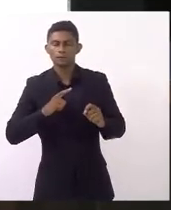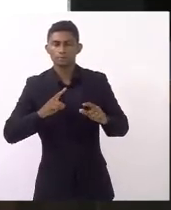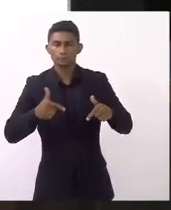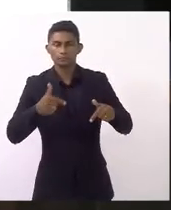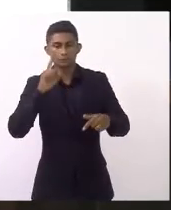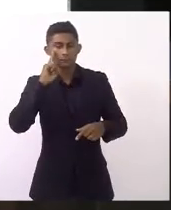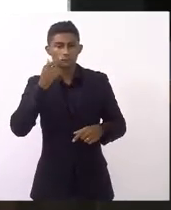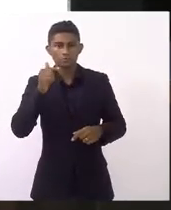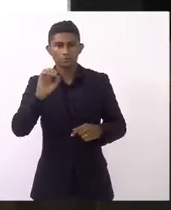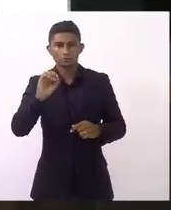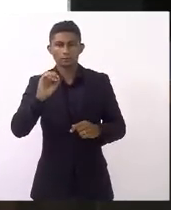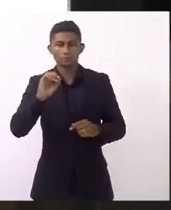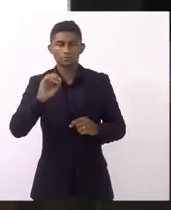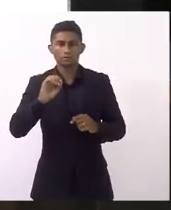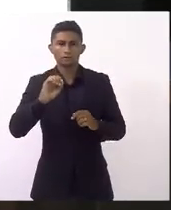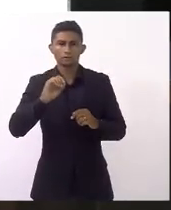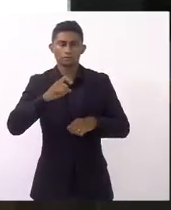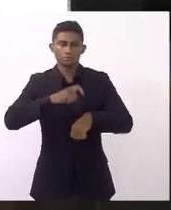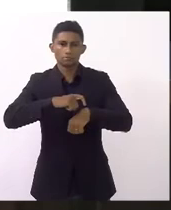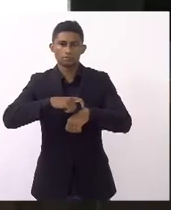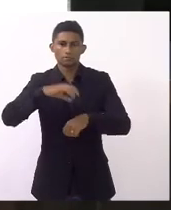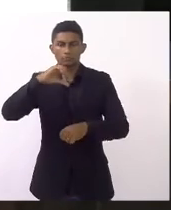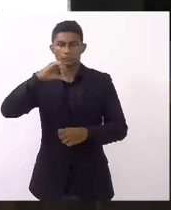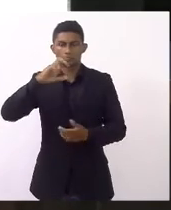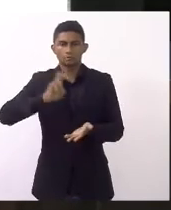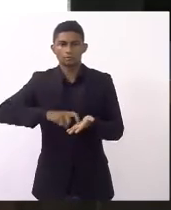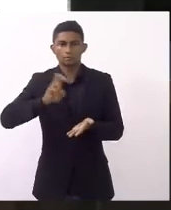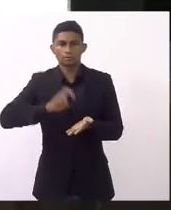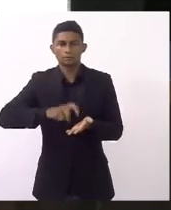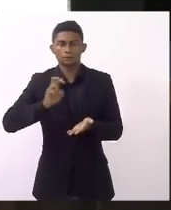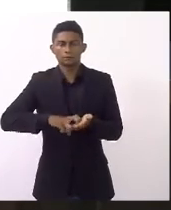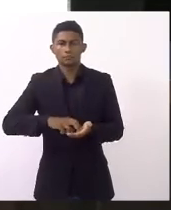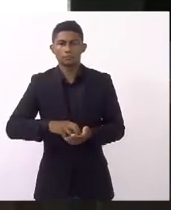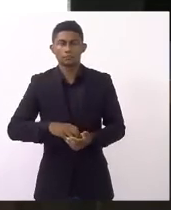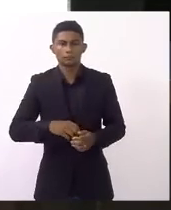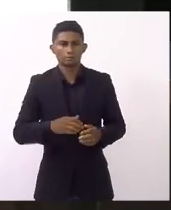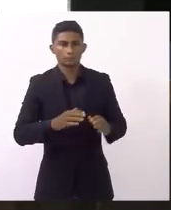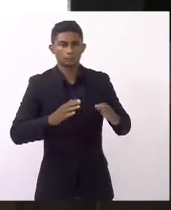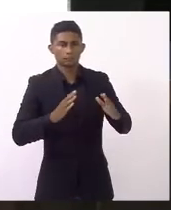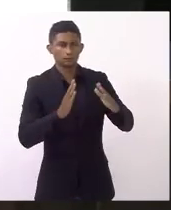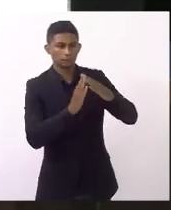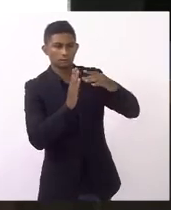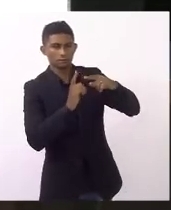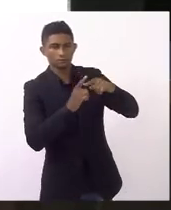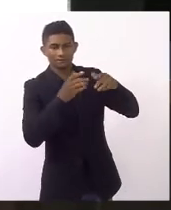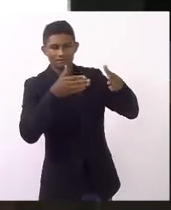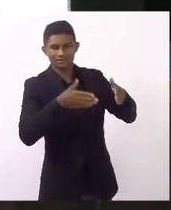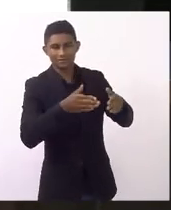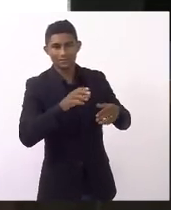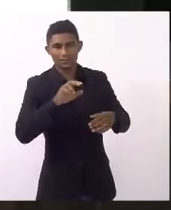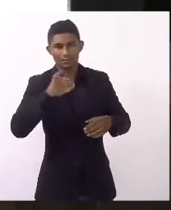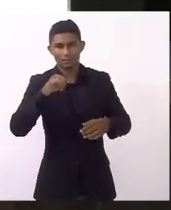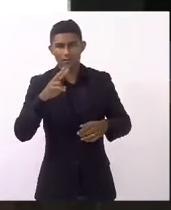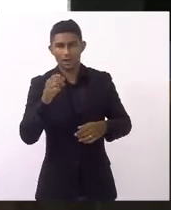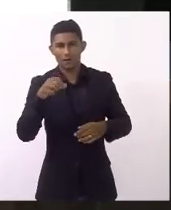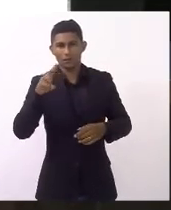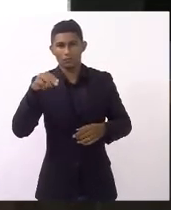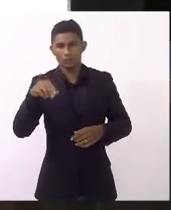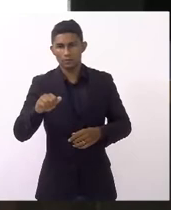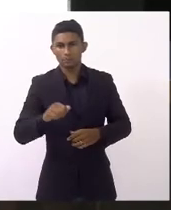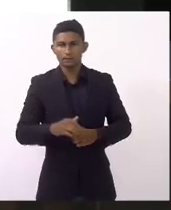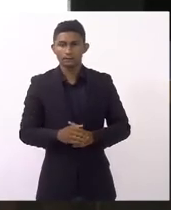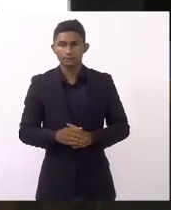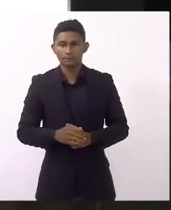acontecer no dia dez às nove horas da manhã no cemitério de Inhaúma gostaria de